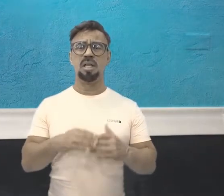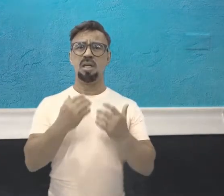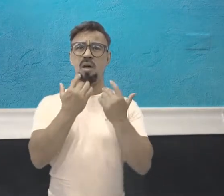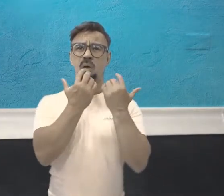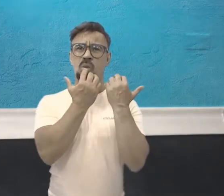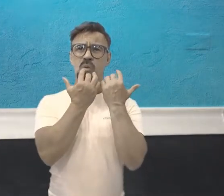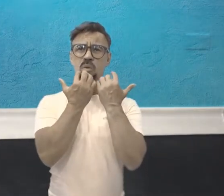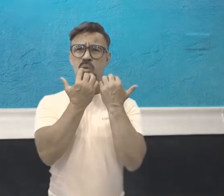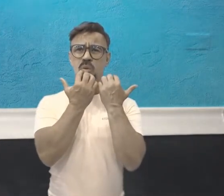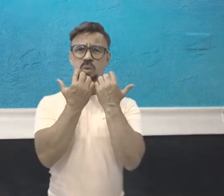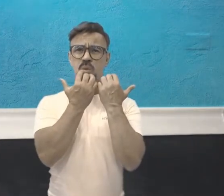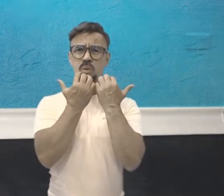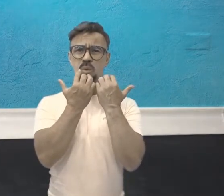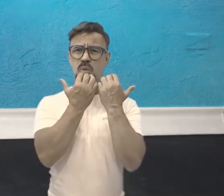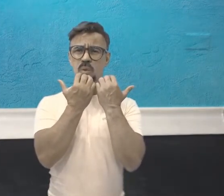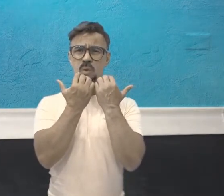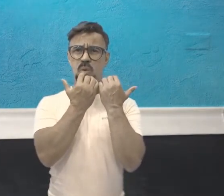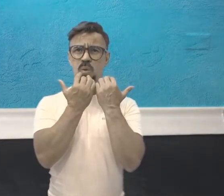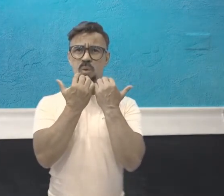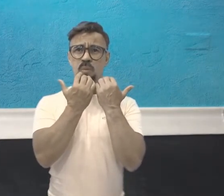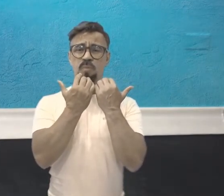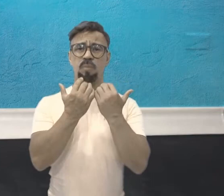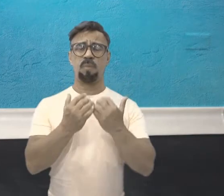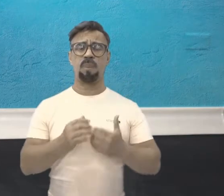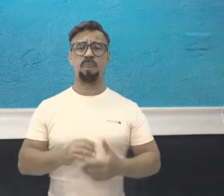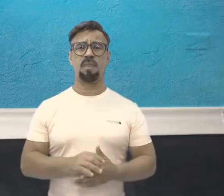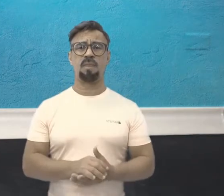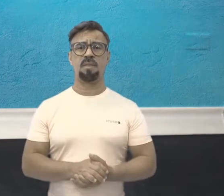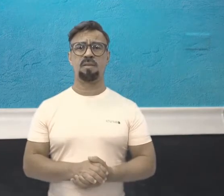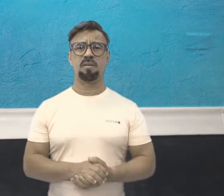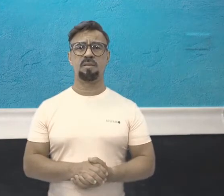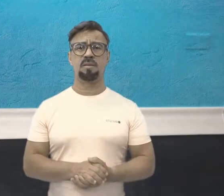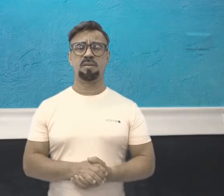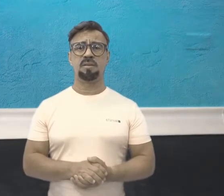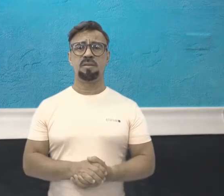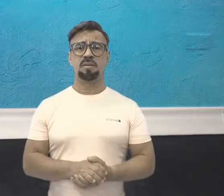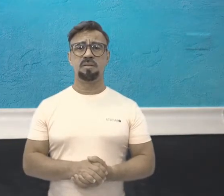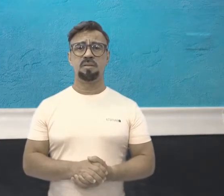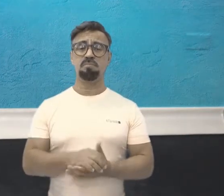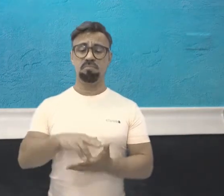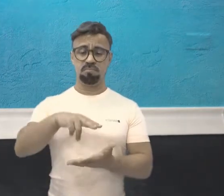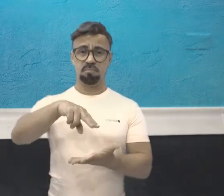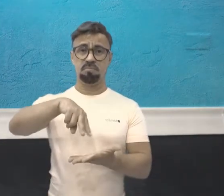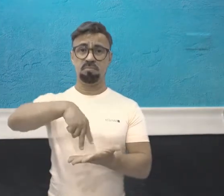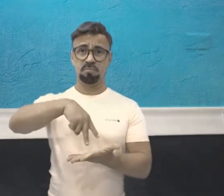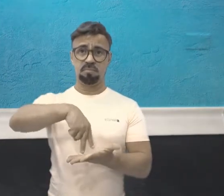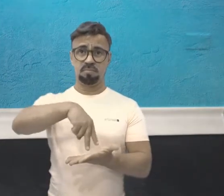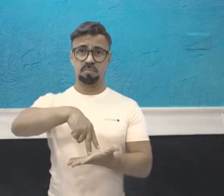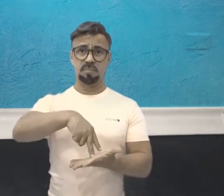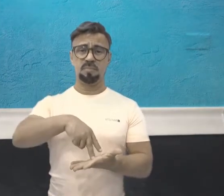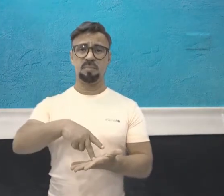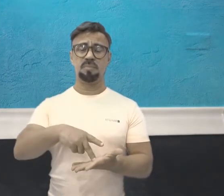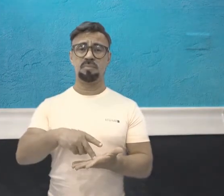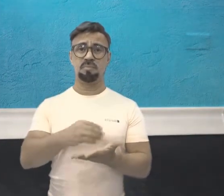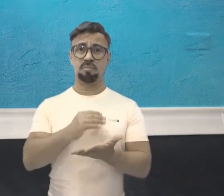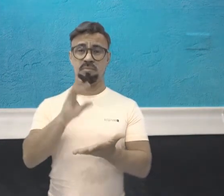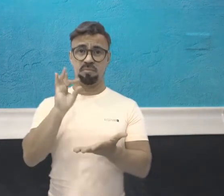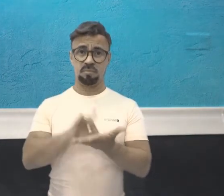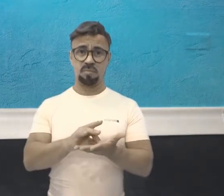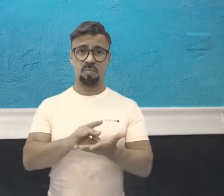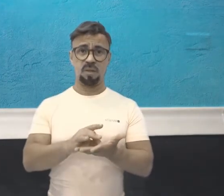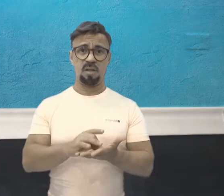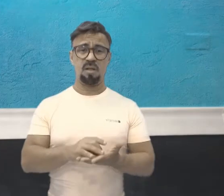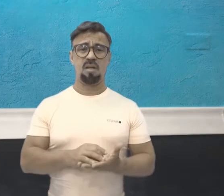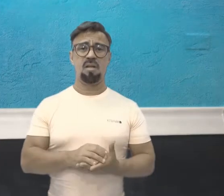gaita de baixo normalmente E aí o Xaxado o Xaxado Originalmente